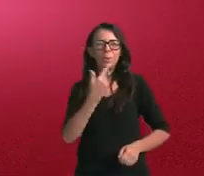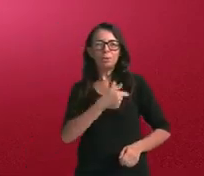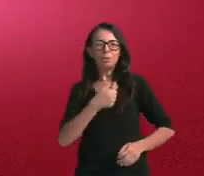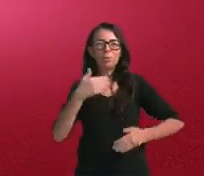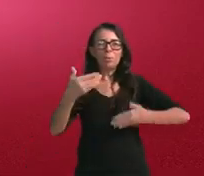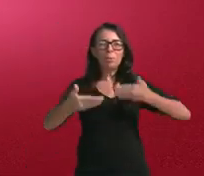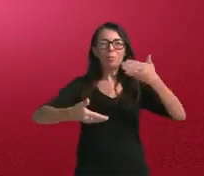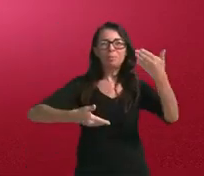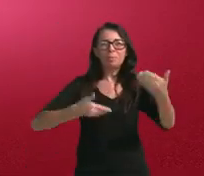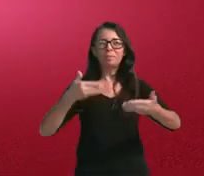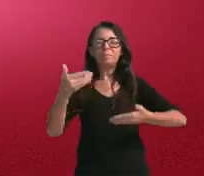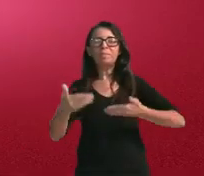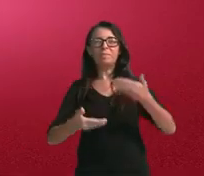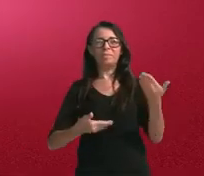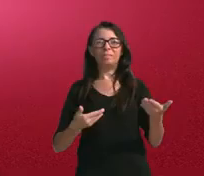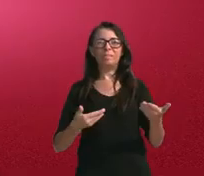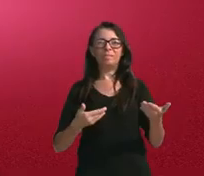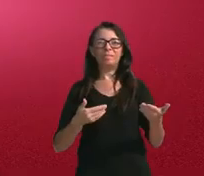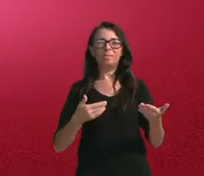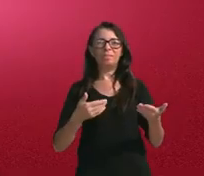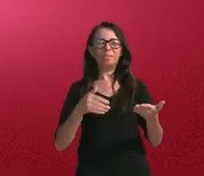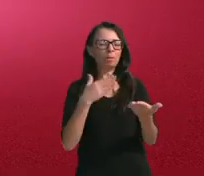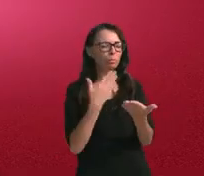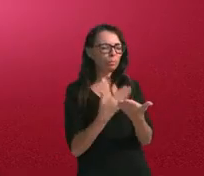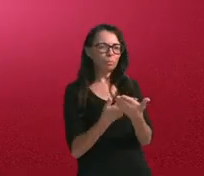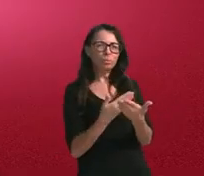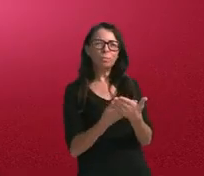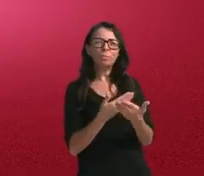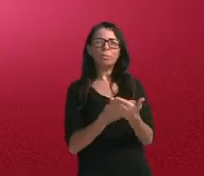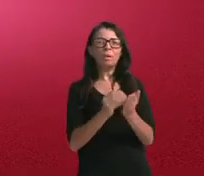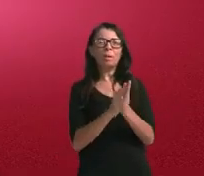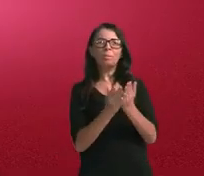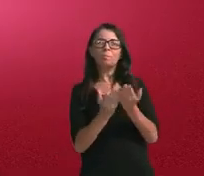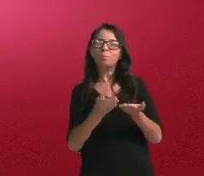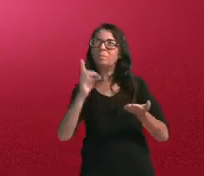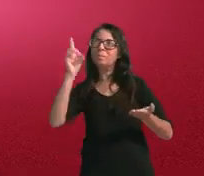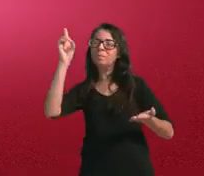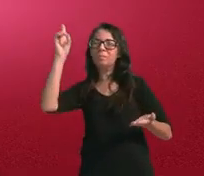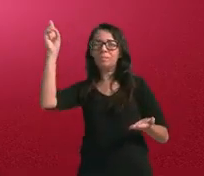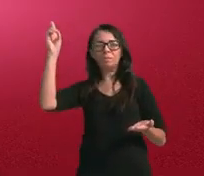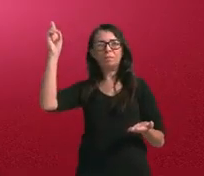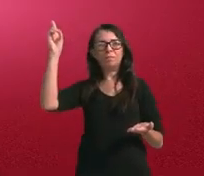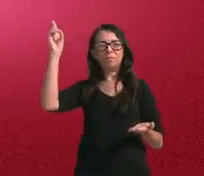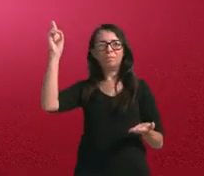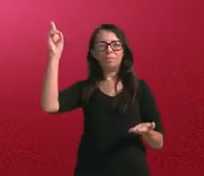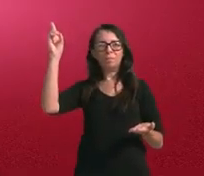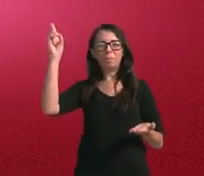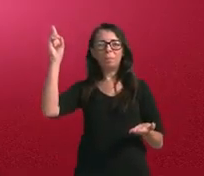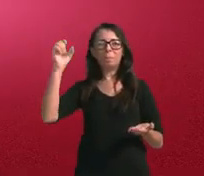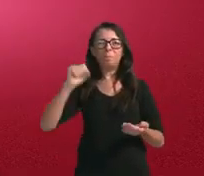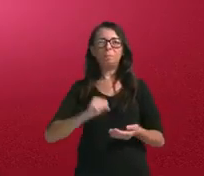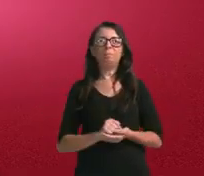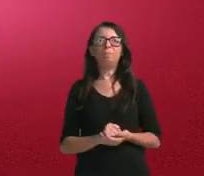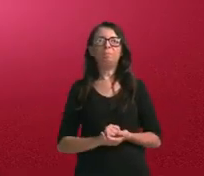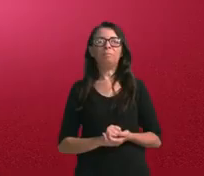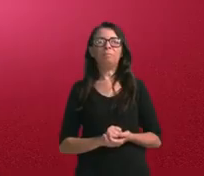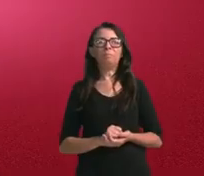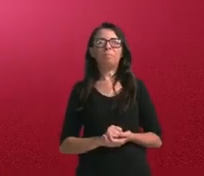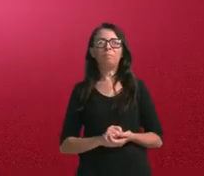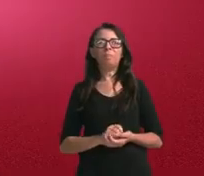lição da palavra do Senhor, né? Nesta lição de número 43, né? Nós